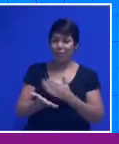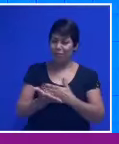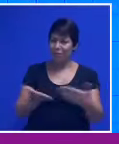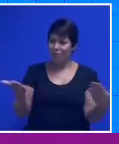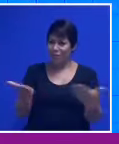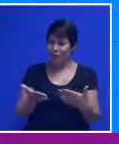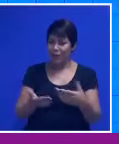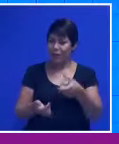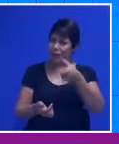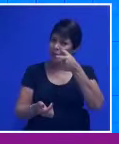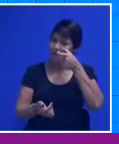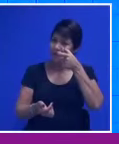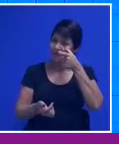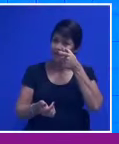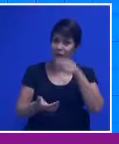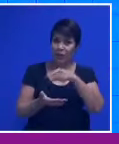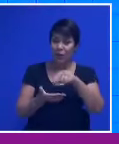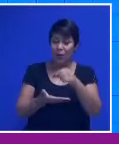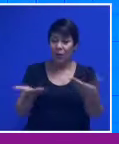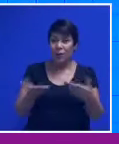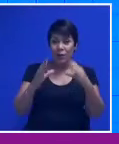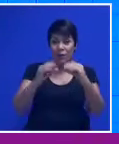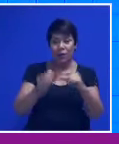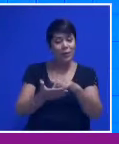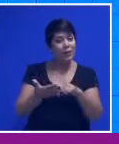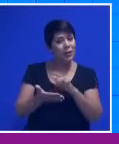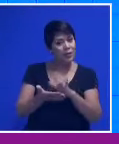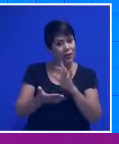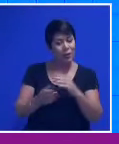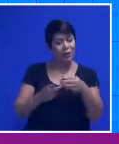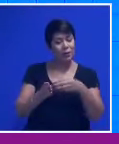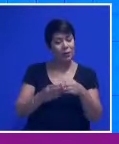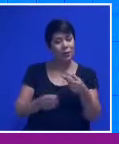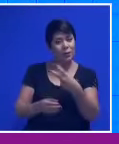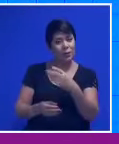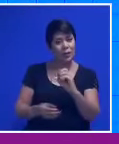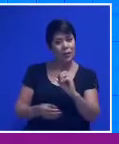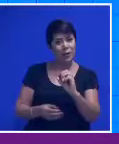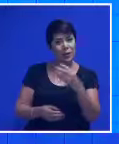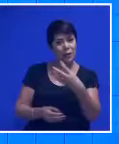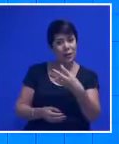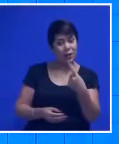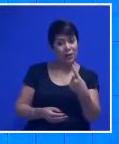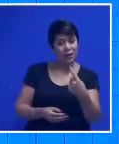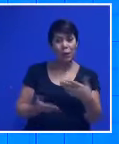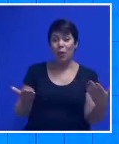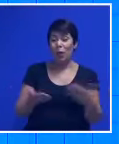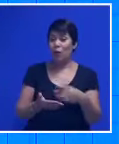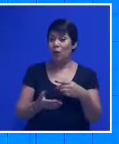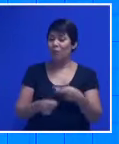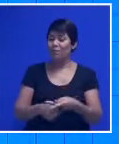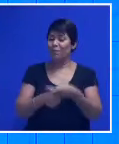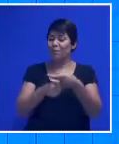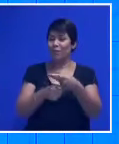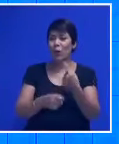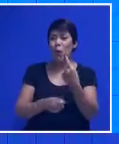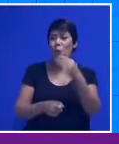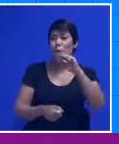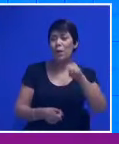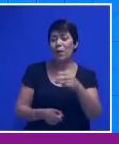A partir de agora você acompanha o sorteio desta noite da Loto Fácil, concurso 2041, que hoje tem prêmio estimado